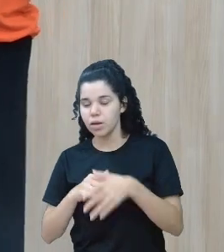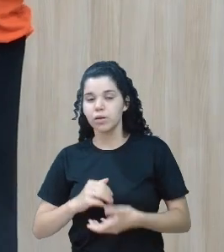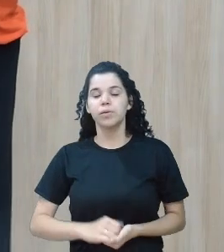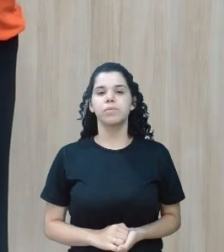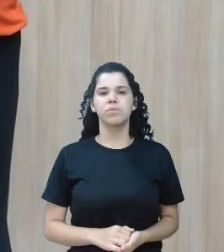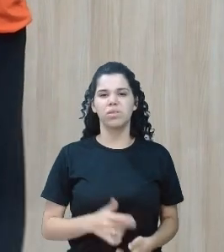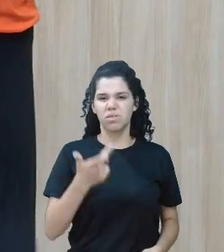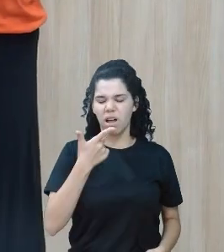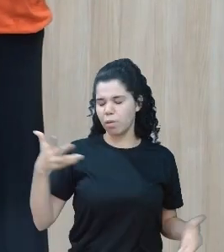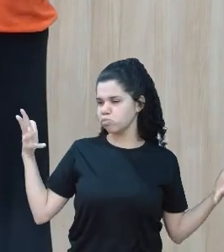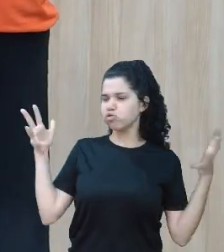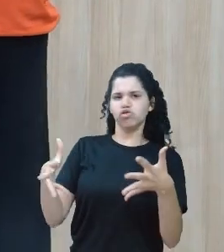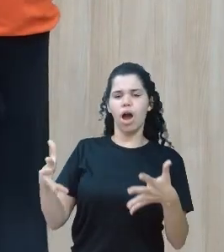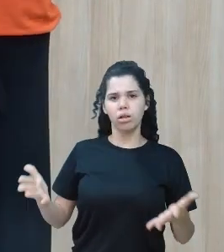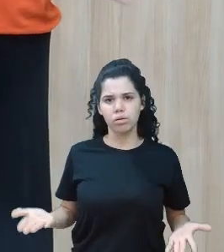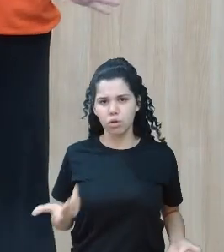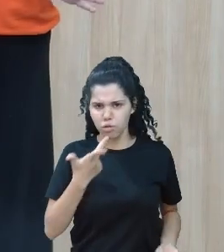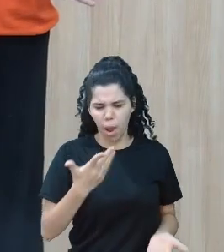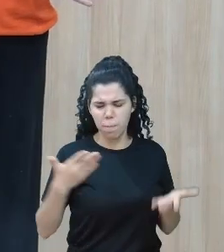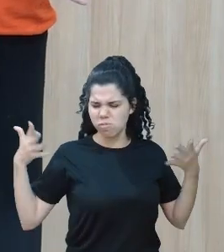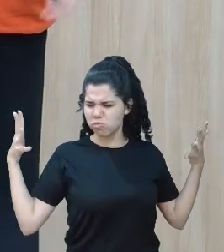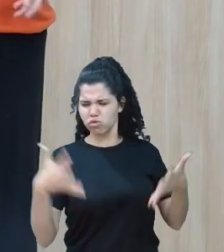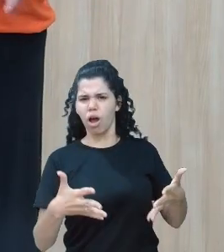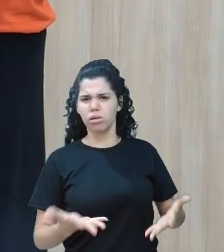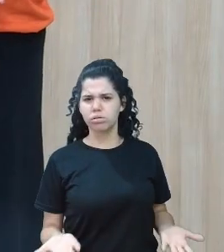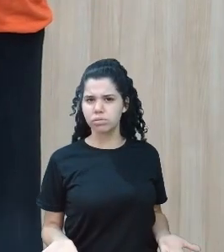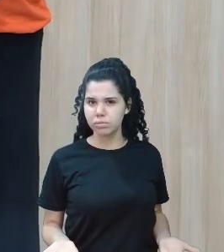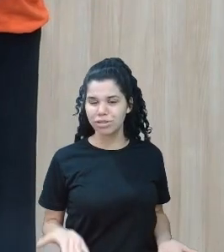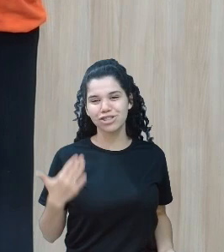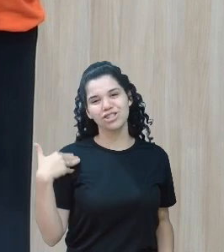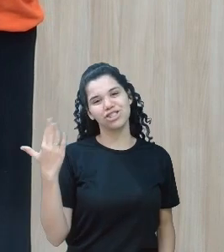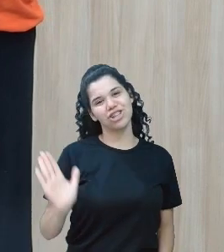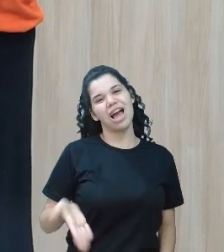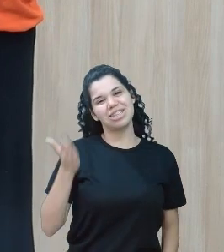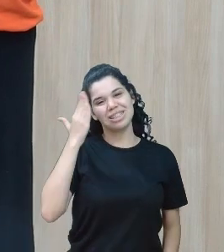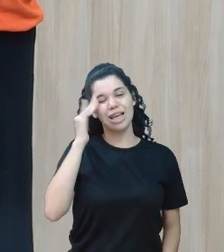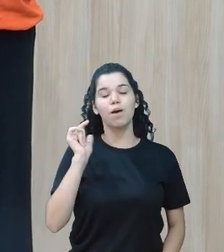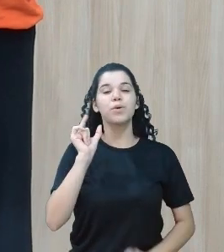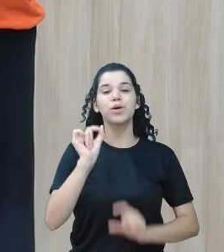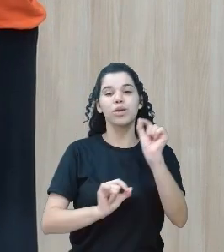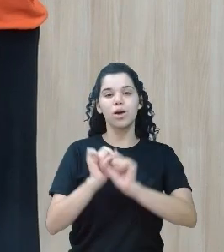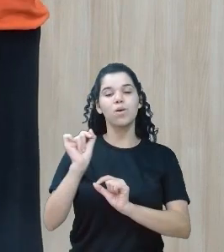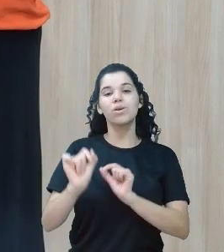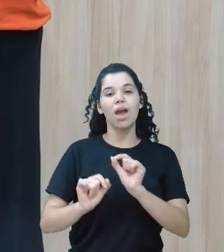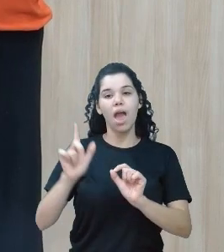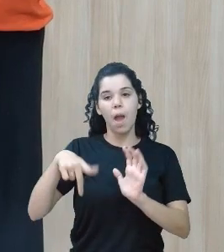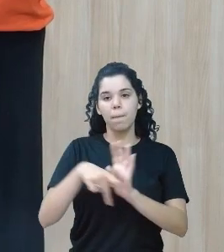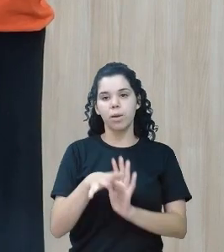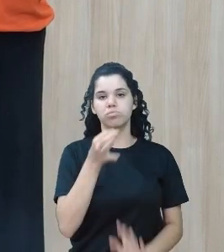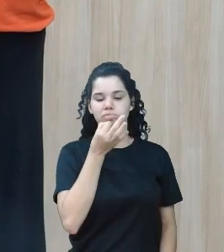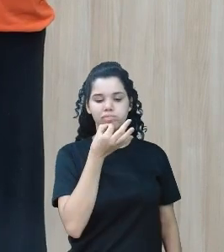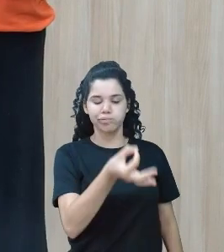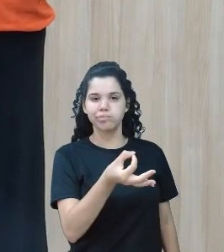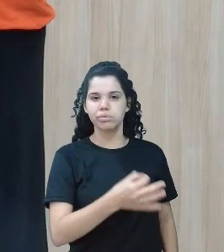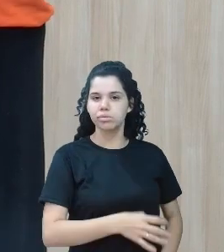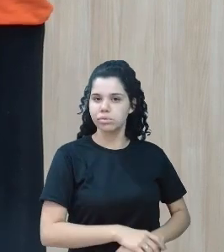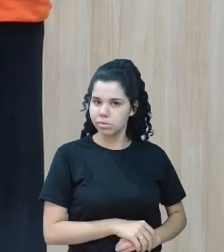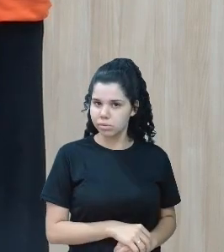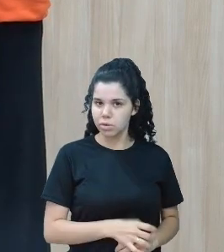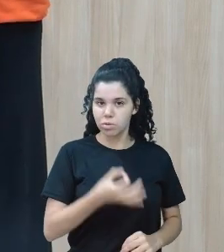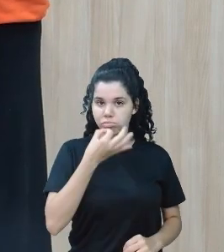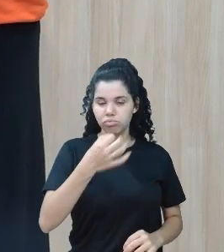começa dizendo assim, muito chato, isso é muito chato. Então, a gente já sabe que vem o quê? Uma coisa crítica, uma